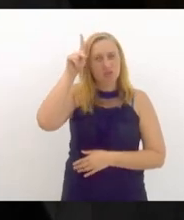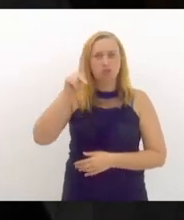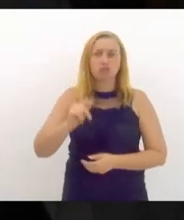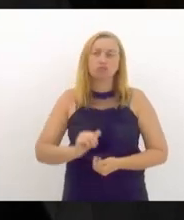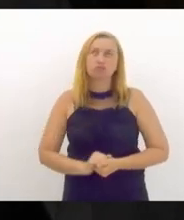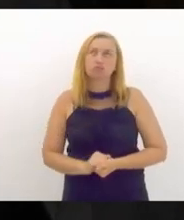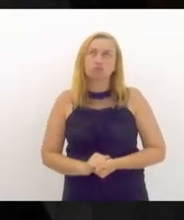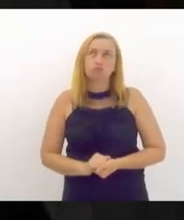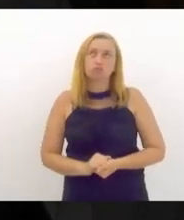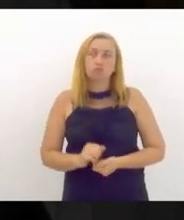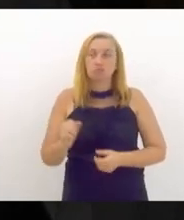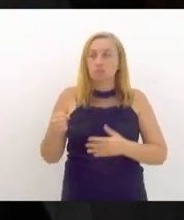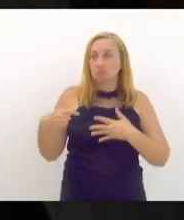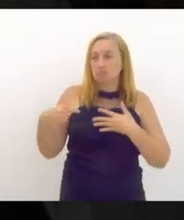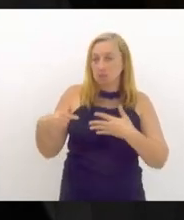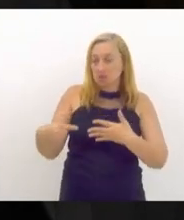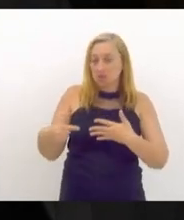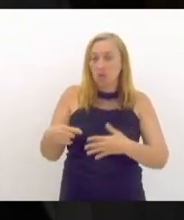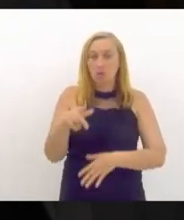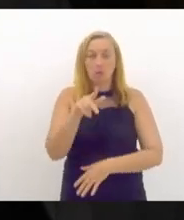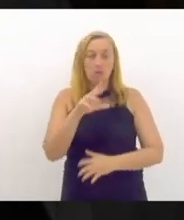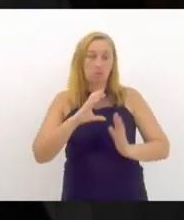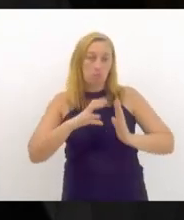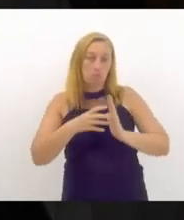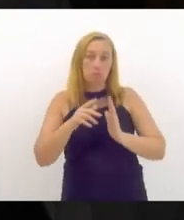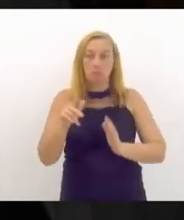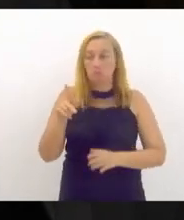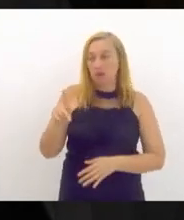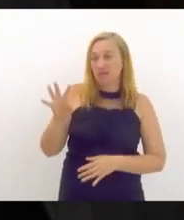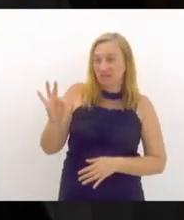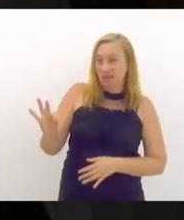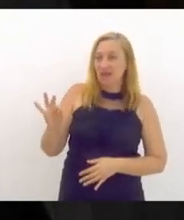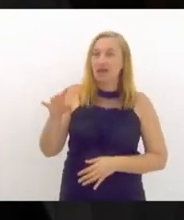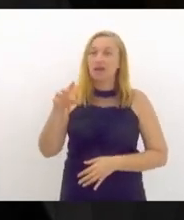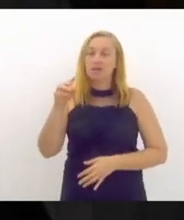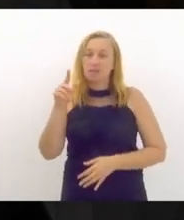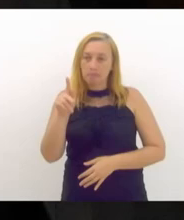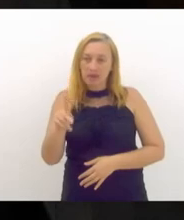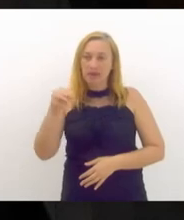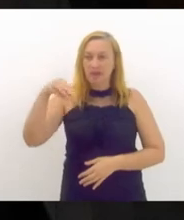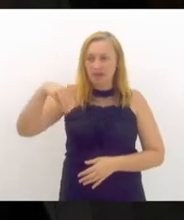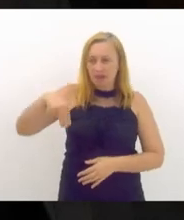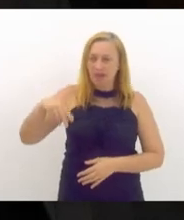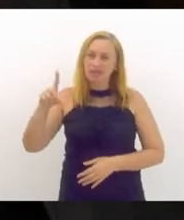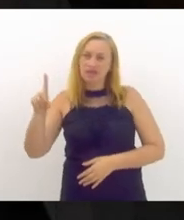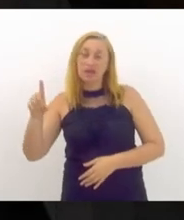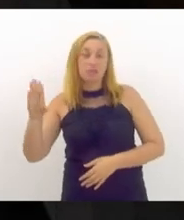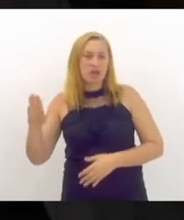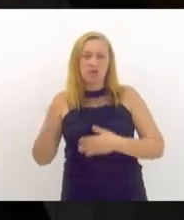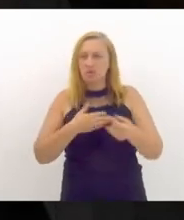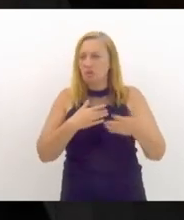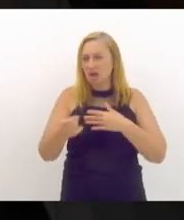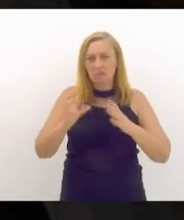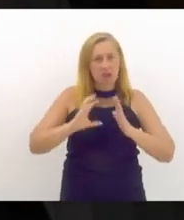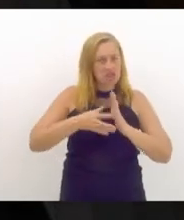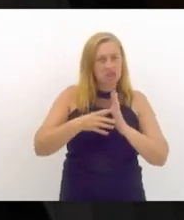do PSOL, do PT, do PMDB, do PSD, seja que partido for,